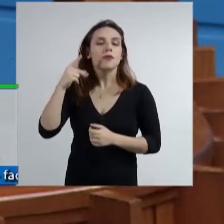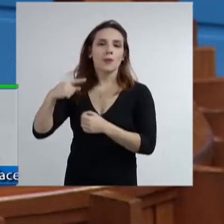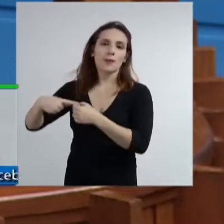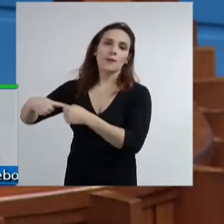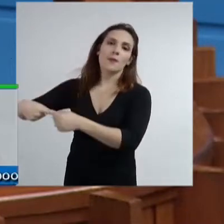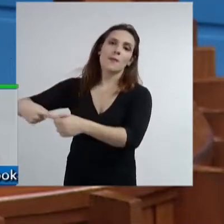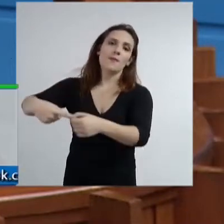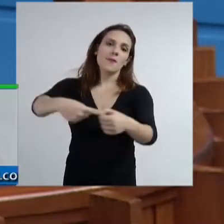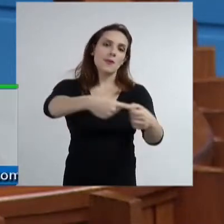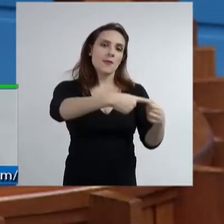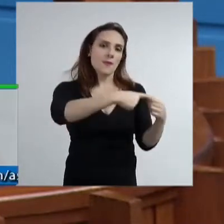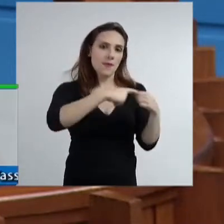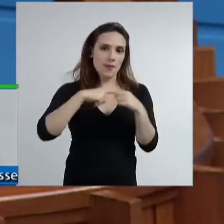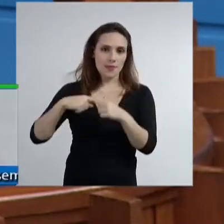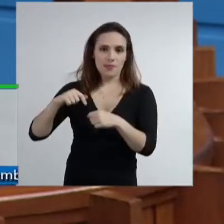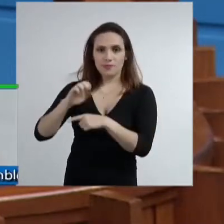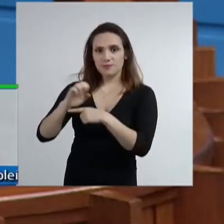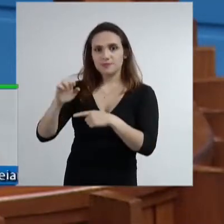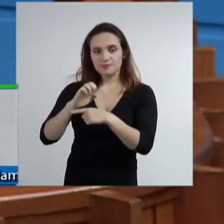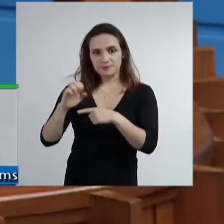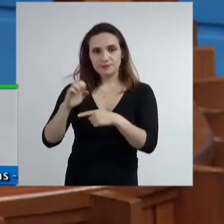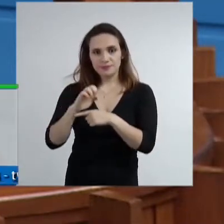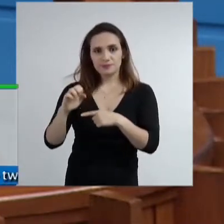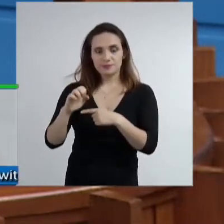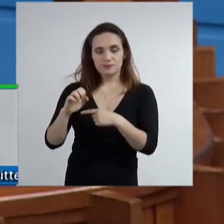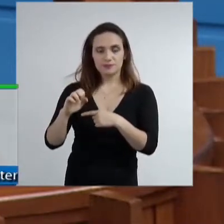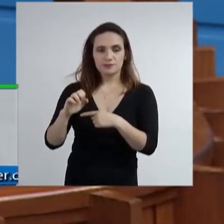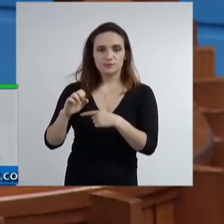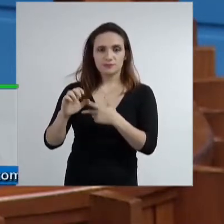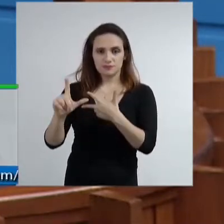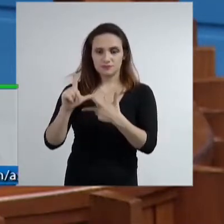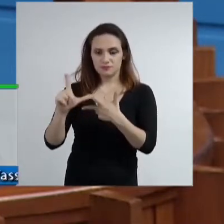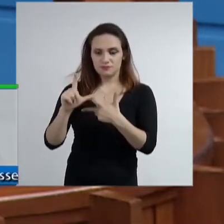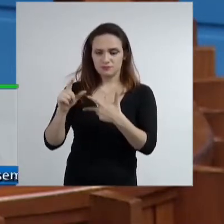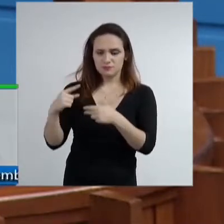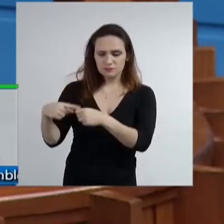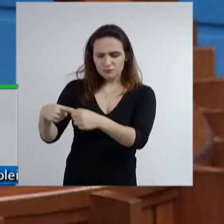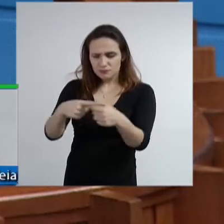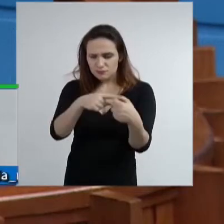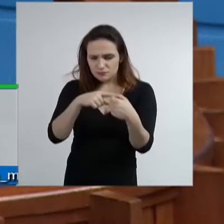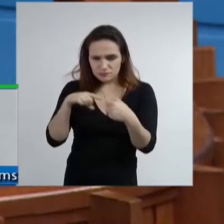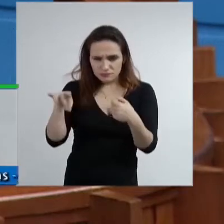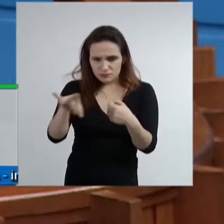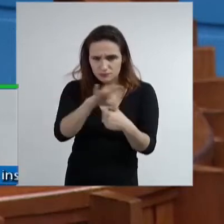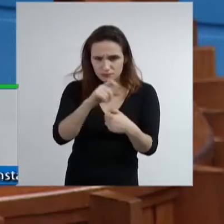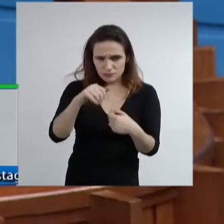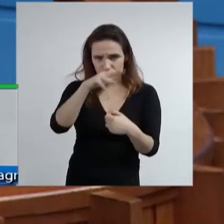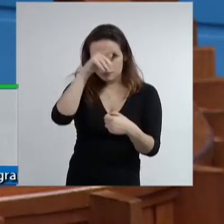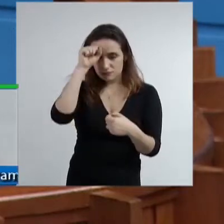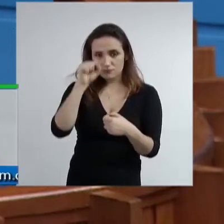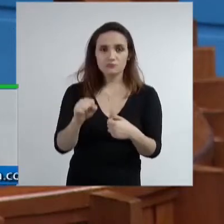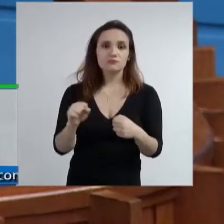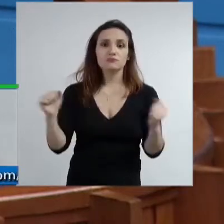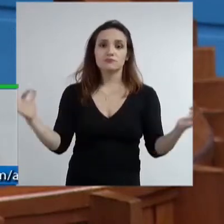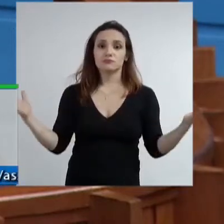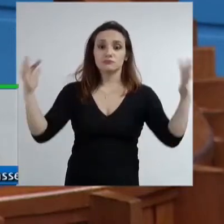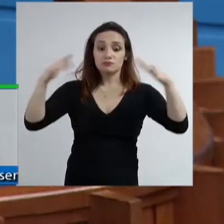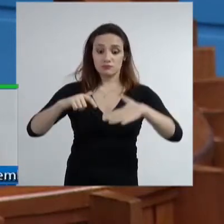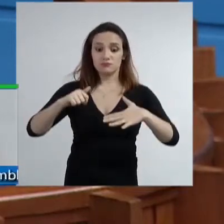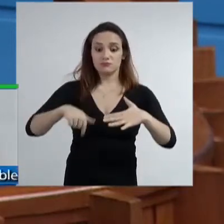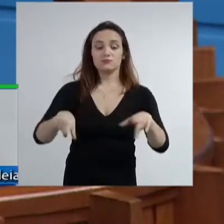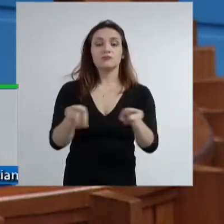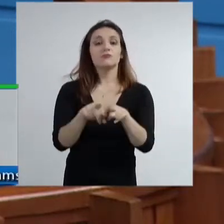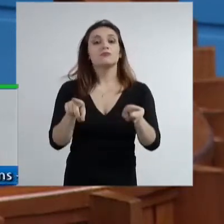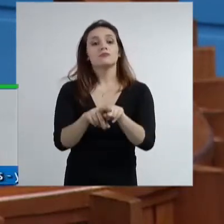as vereadoras mulheres que atuam nos poderes legislativos nos municípios do Mato Grosso do Sul, e o